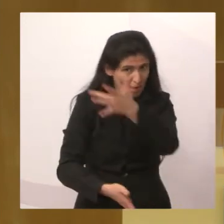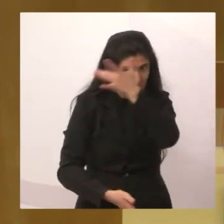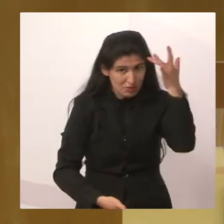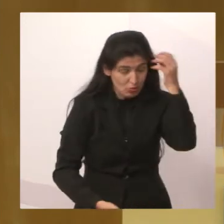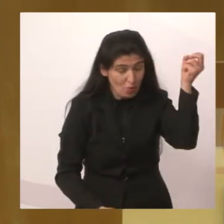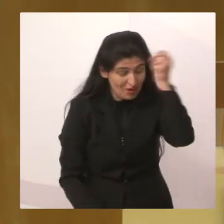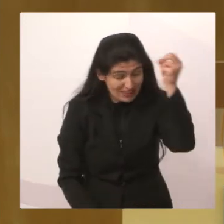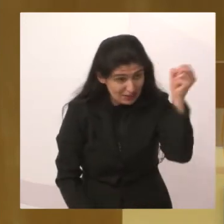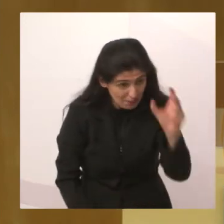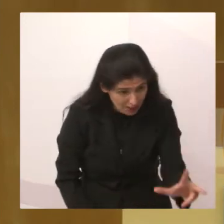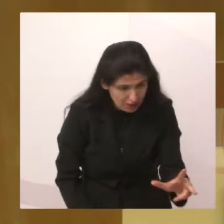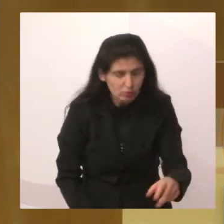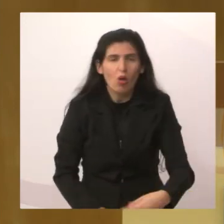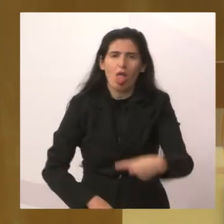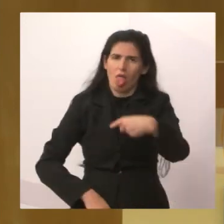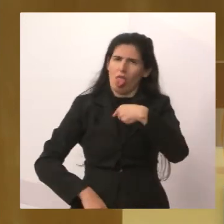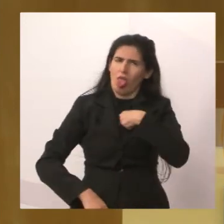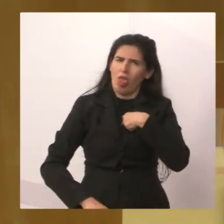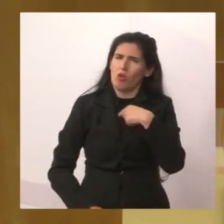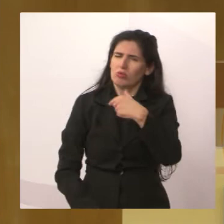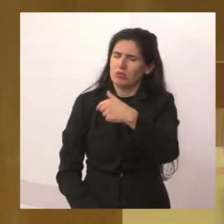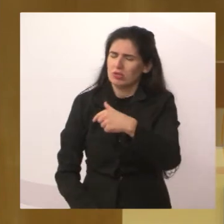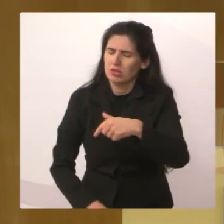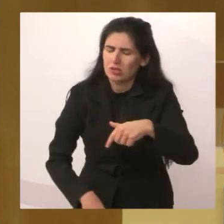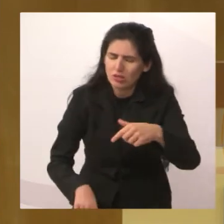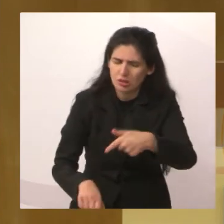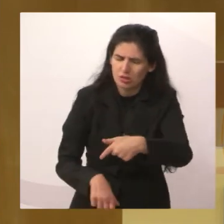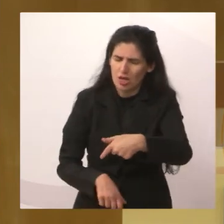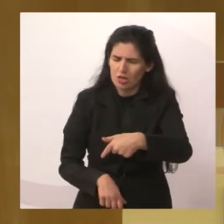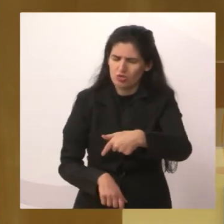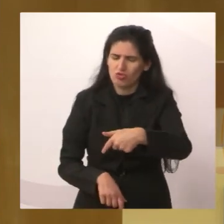Trabalho, chego aqui 10 para as 8, saio daqui 6 horas,